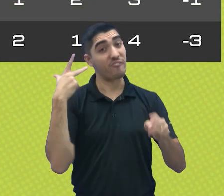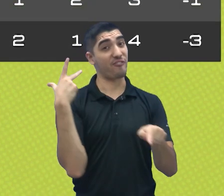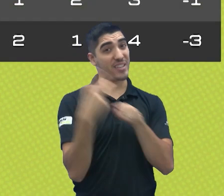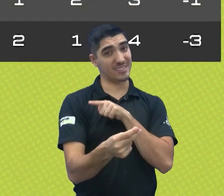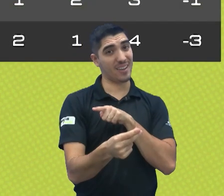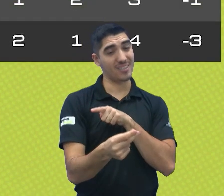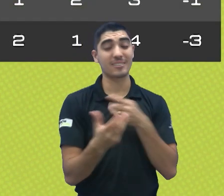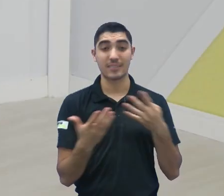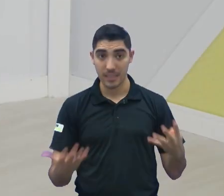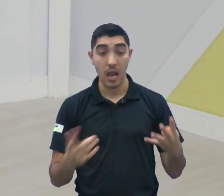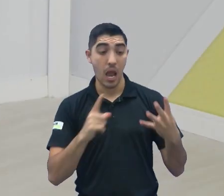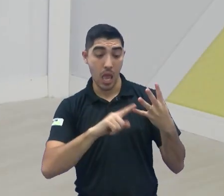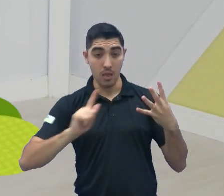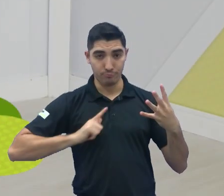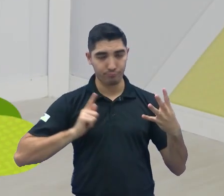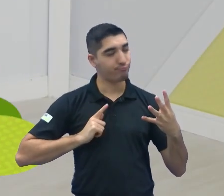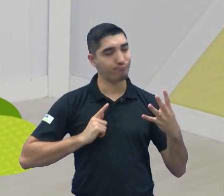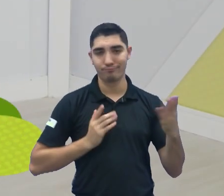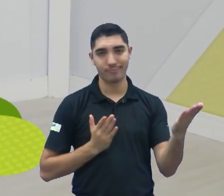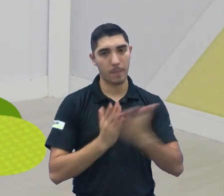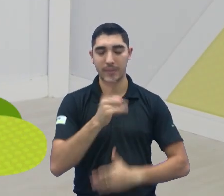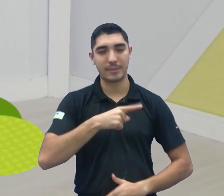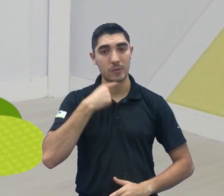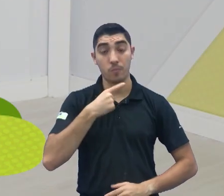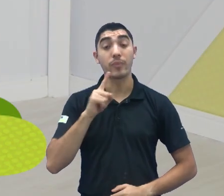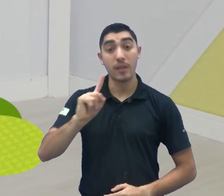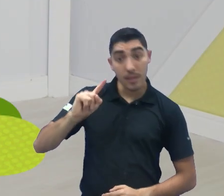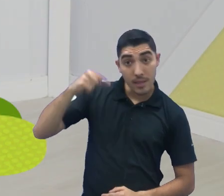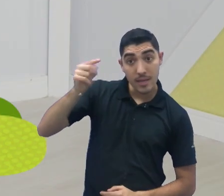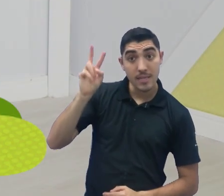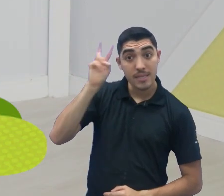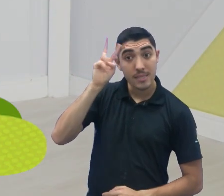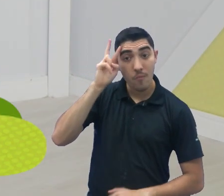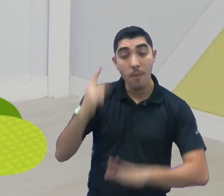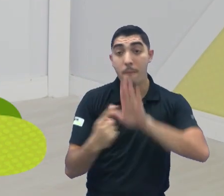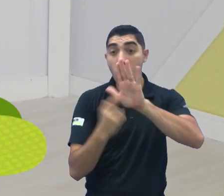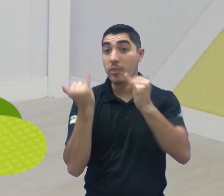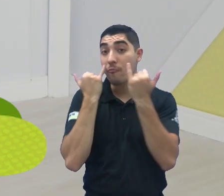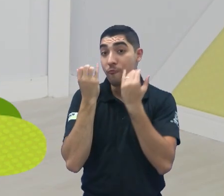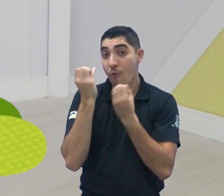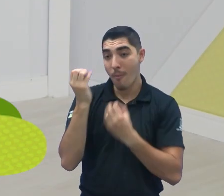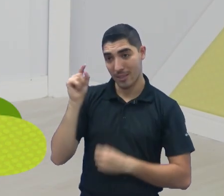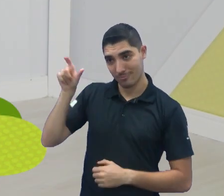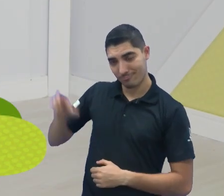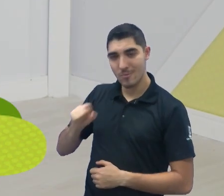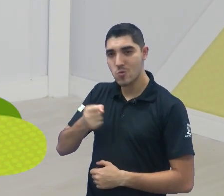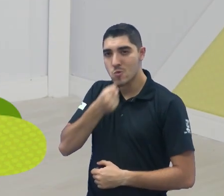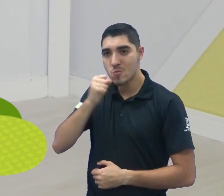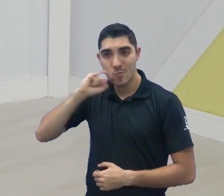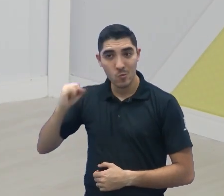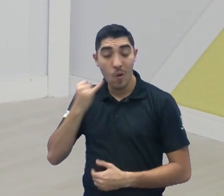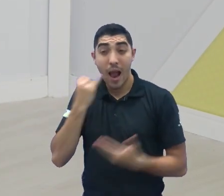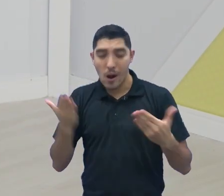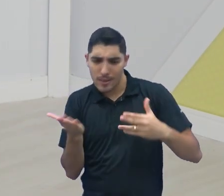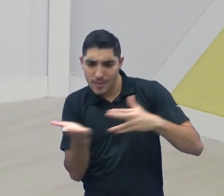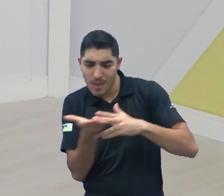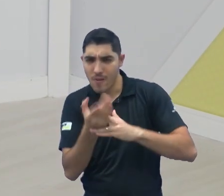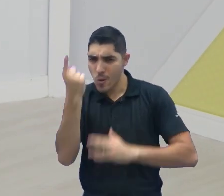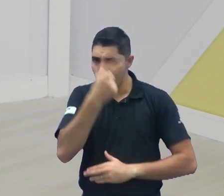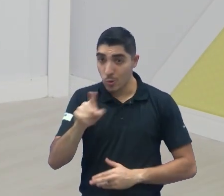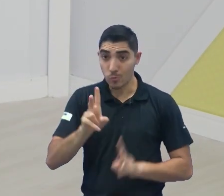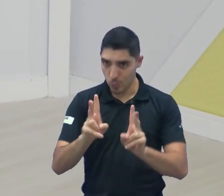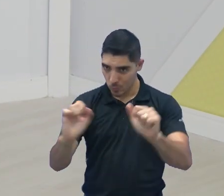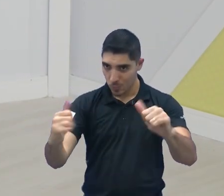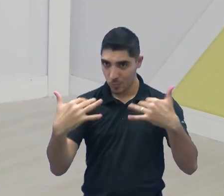já está eliminado. Repito, segunda-feira, todos os detalhes com o João Delfino aqui no nosso Hora do Esporte, que faz o último intervalo do dia. Não sai daí,